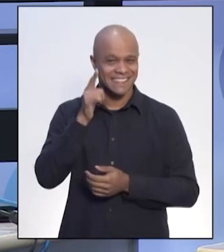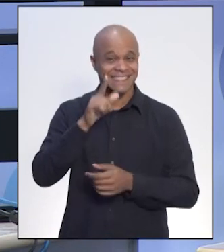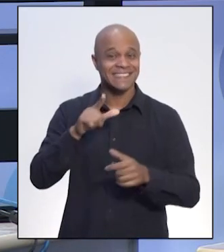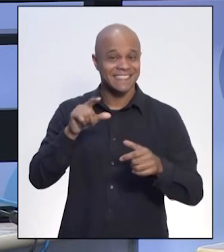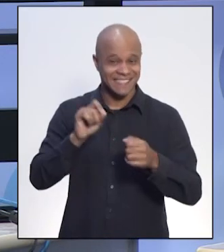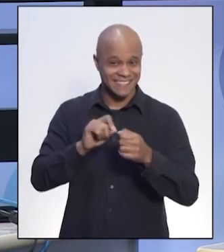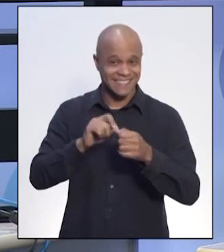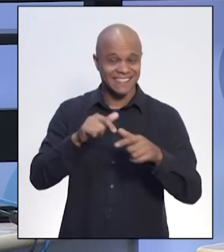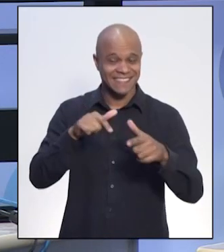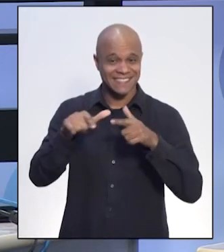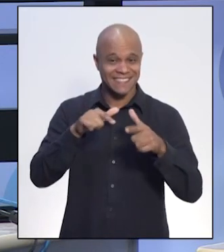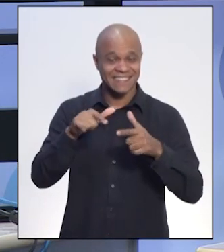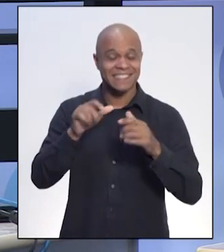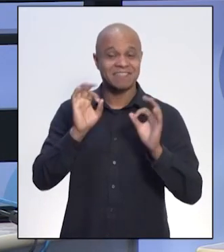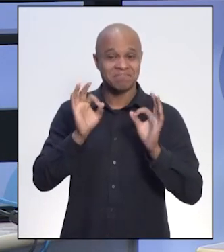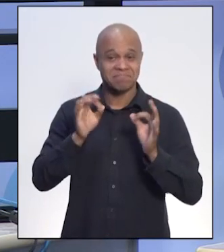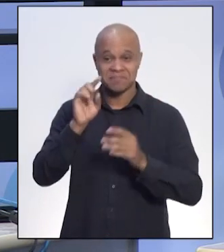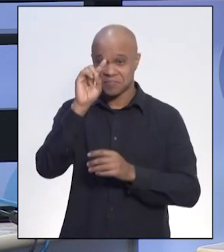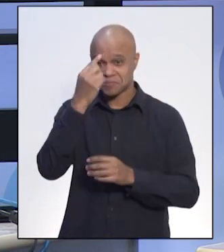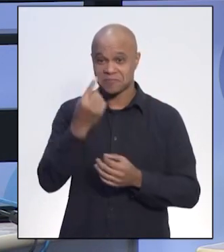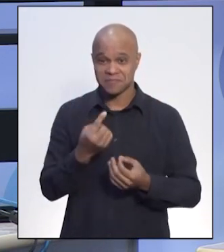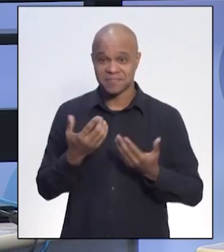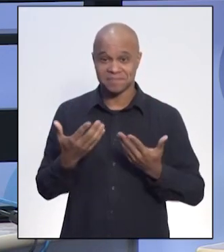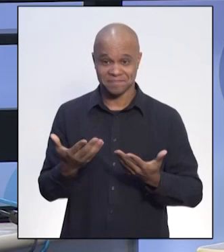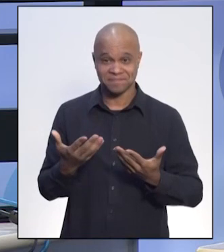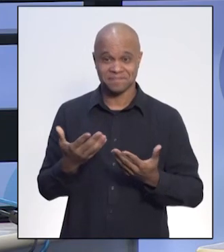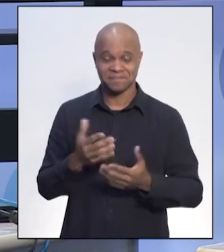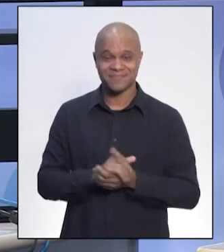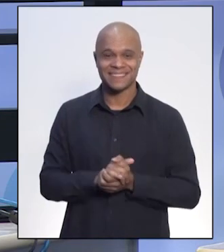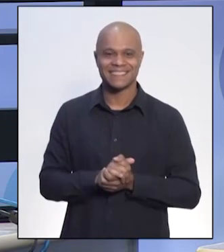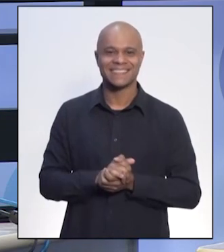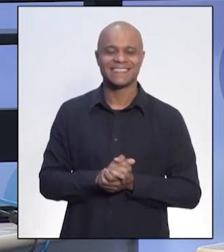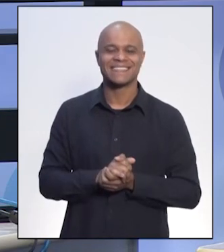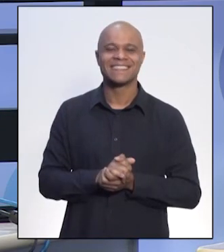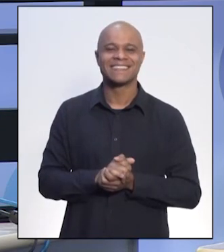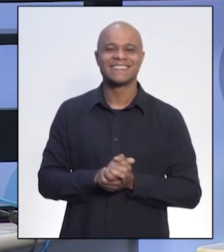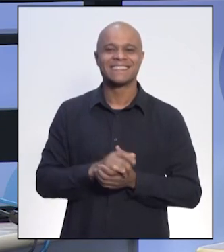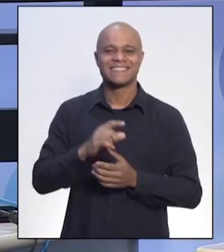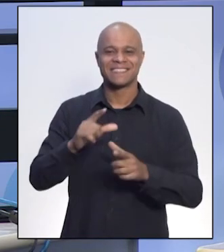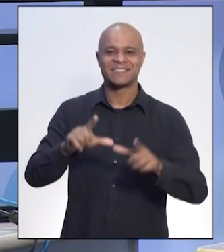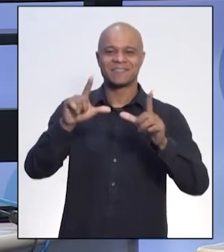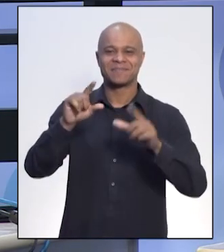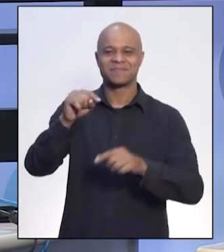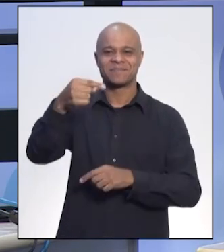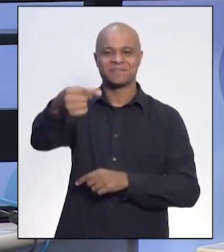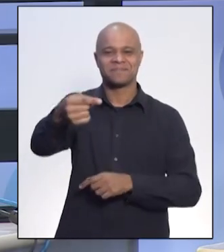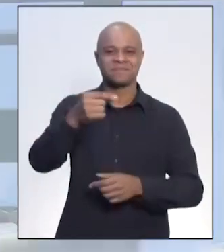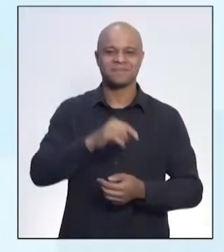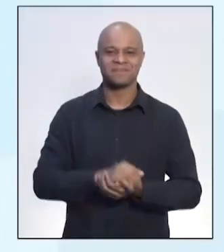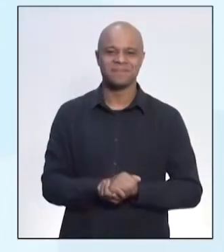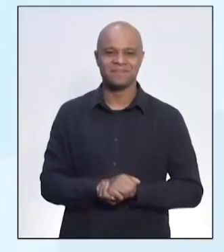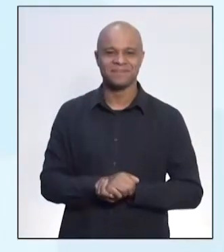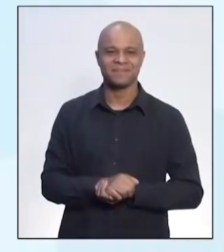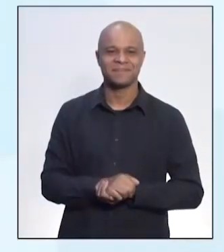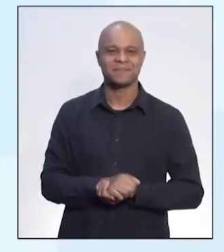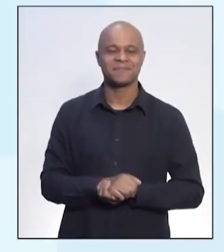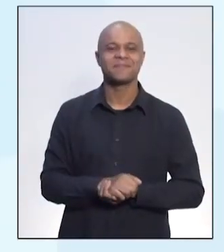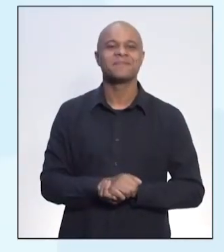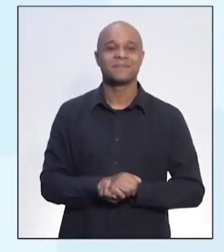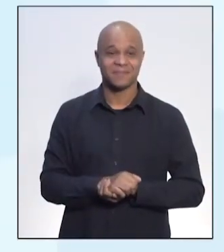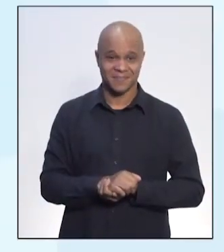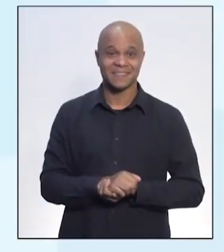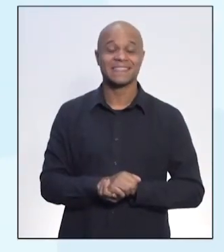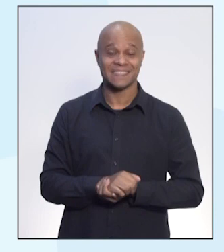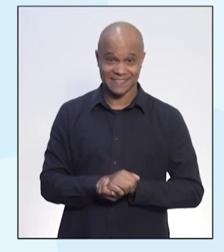atividade e se ficou alguma dúvida. Mais uma. Isso aí, essa aí. Então, se